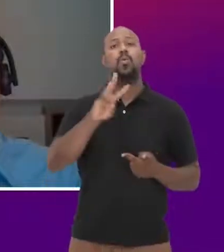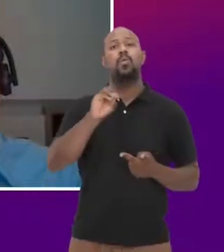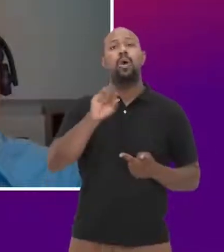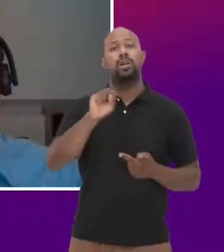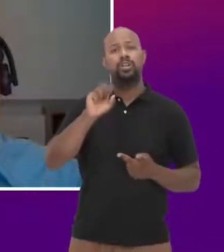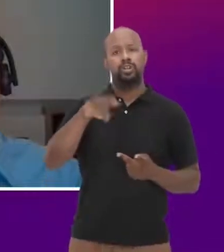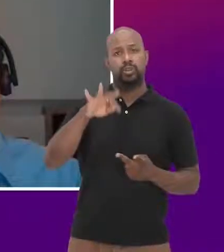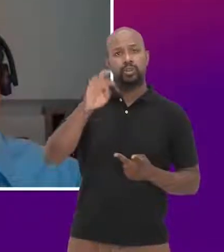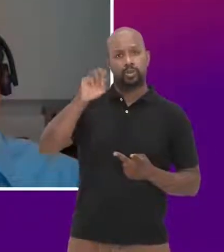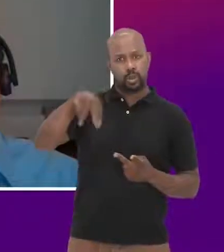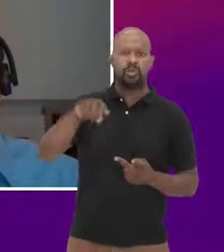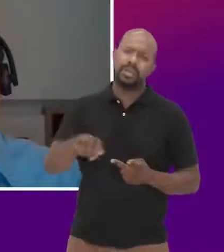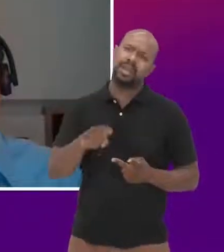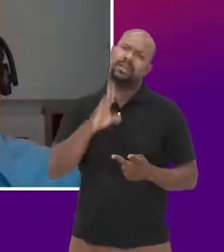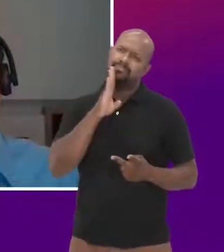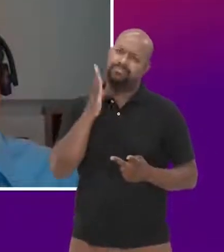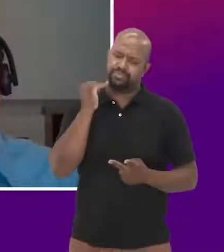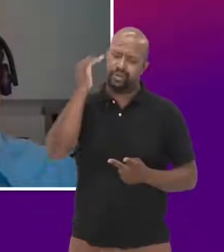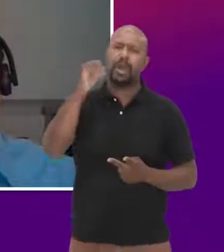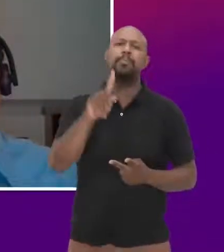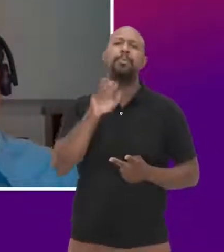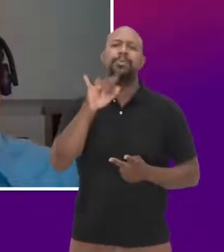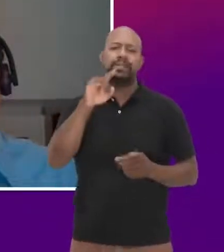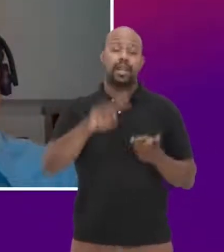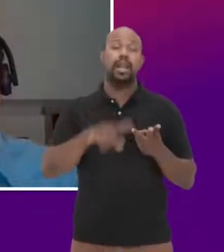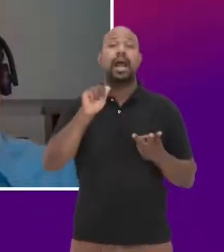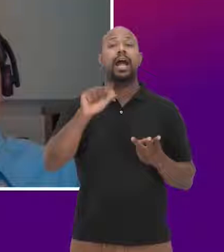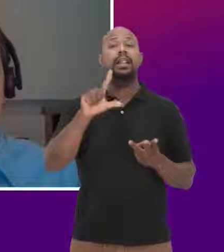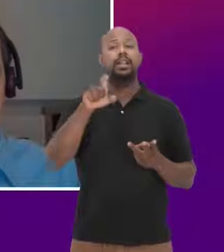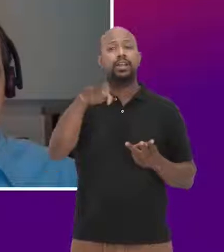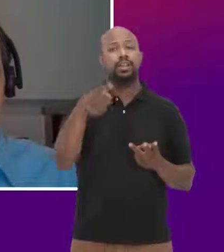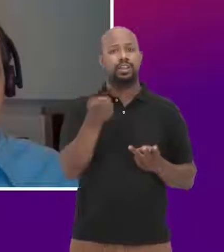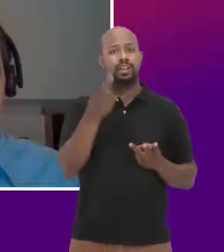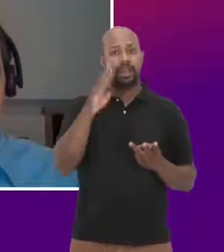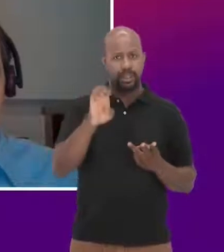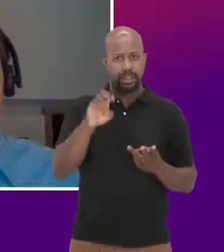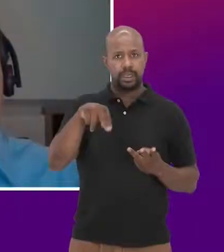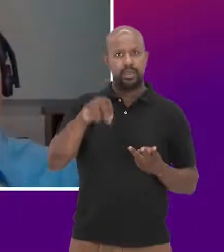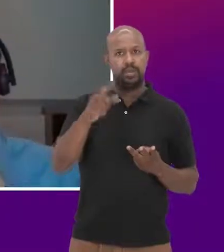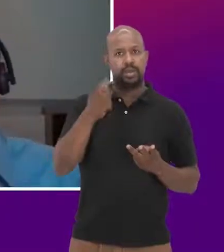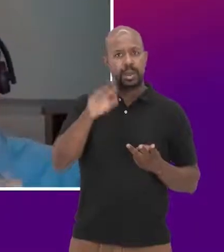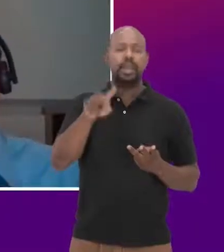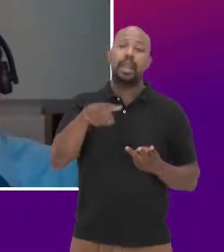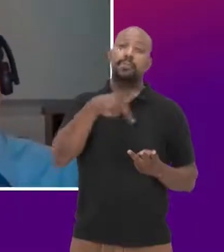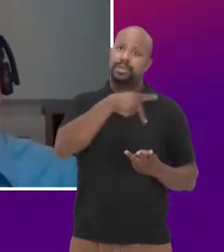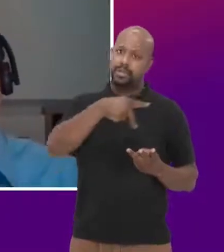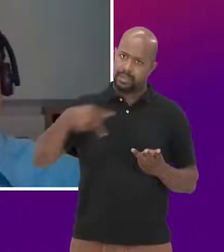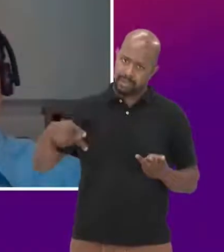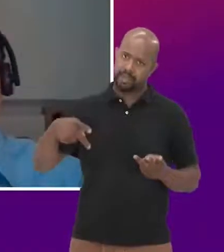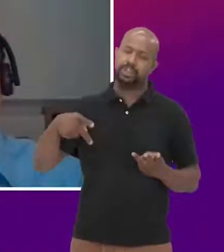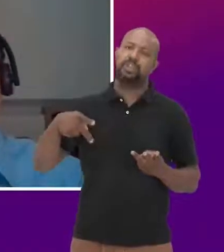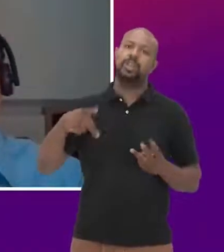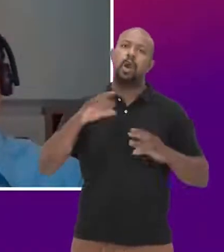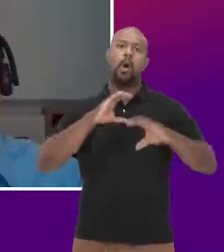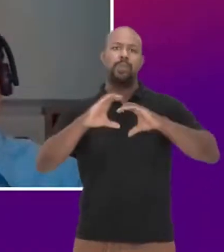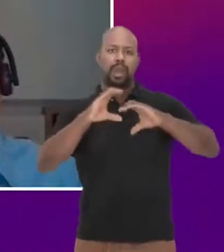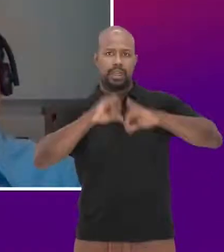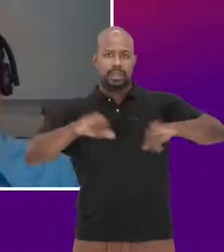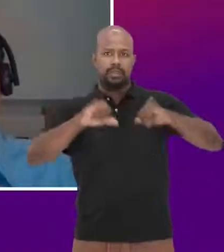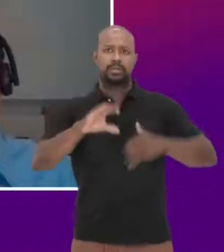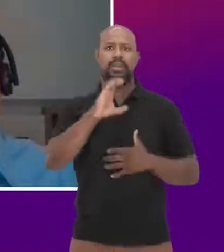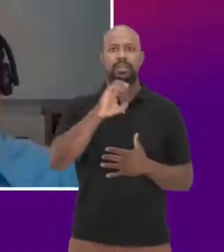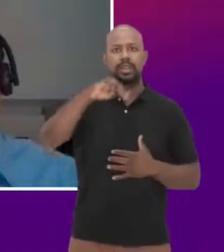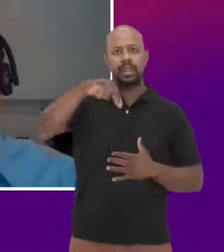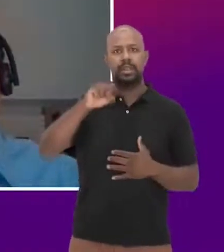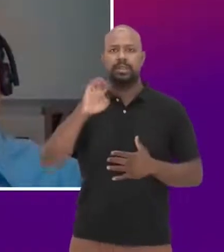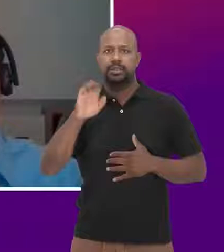que é conhecido publicitário, e o Alexandre Nogueira, que é o presidente da Comissão de Comunicação da CNSEG e é também